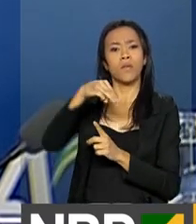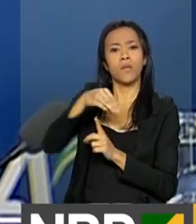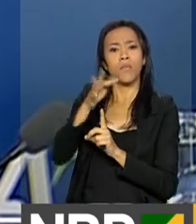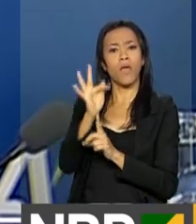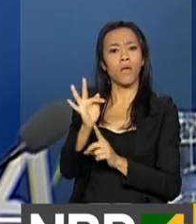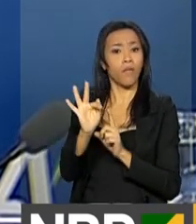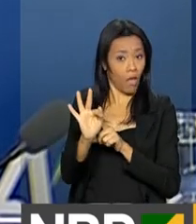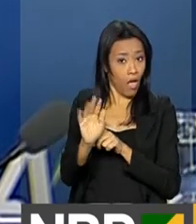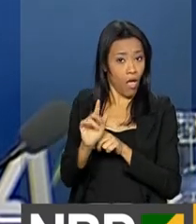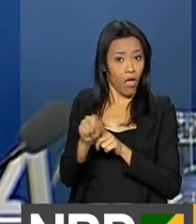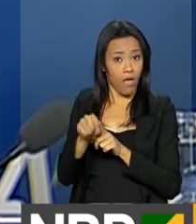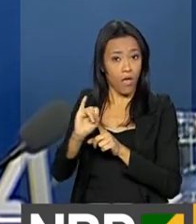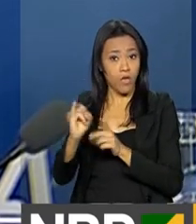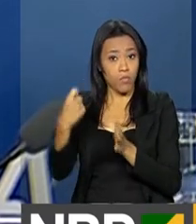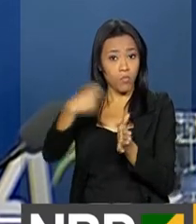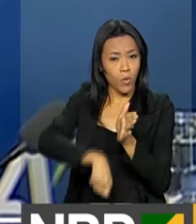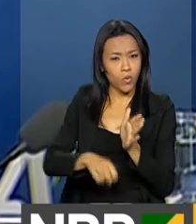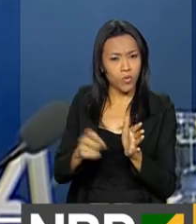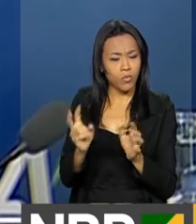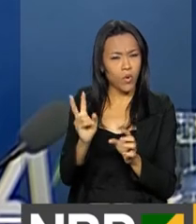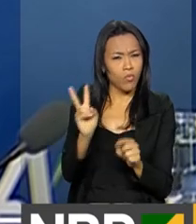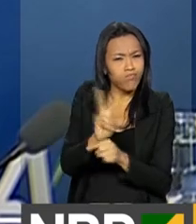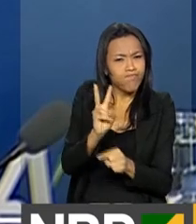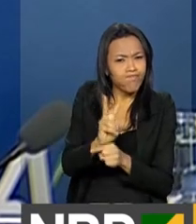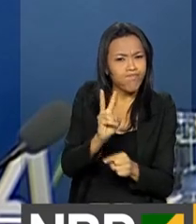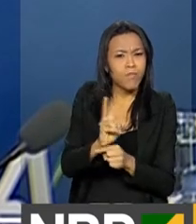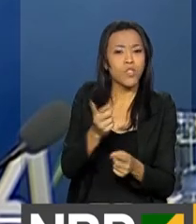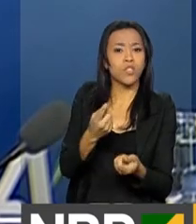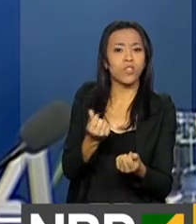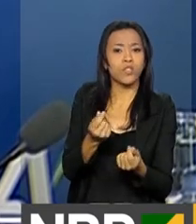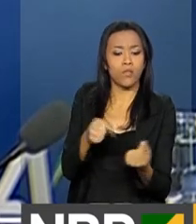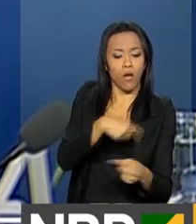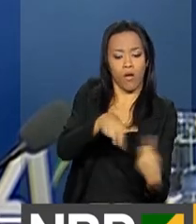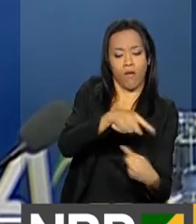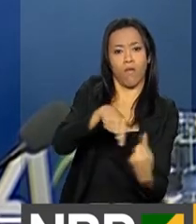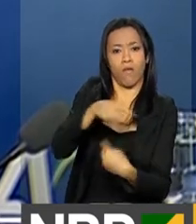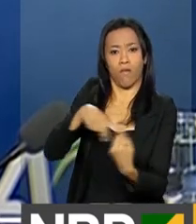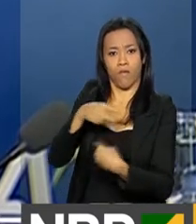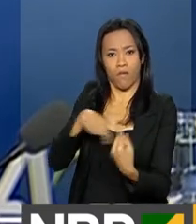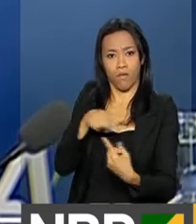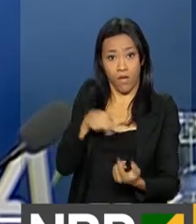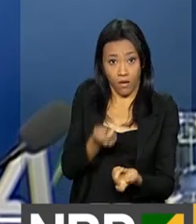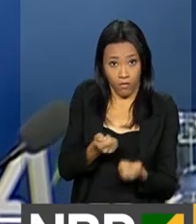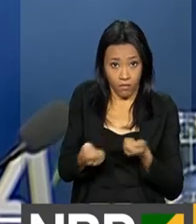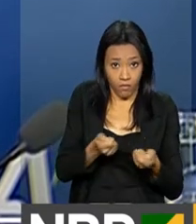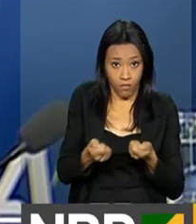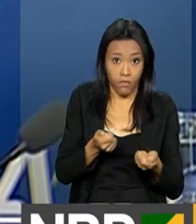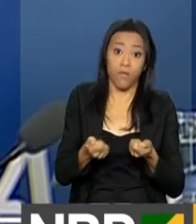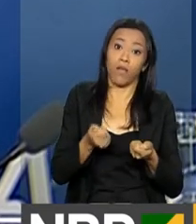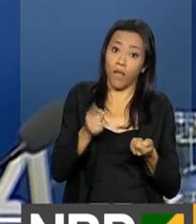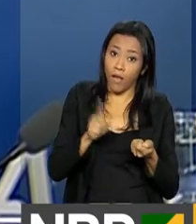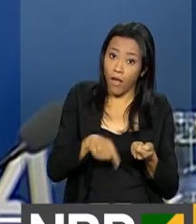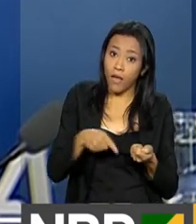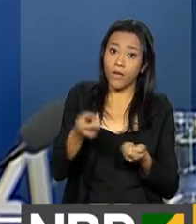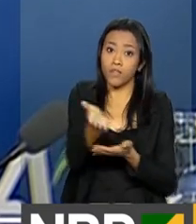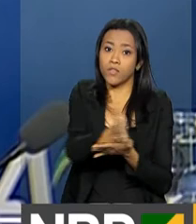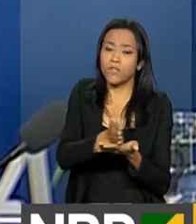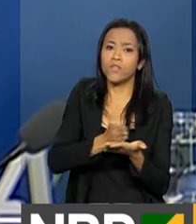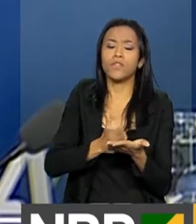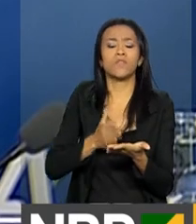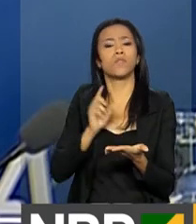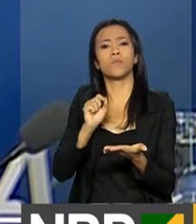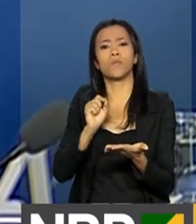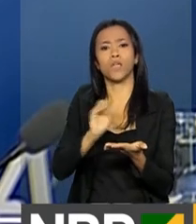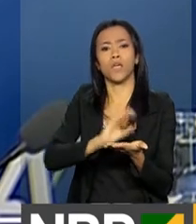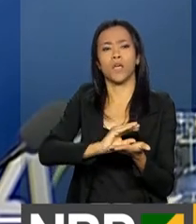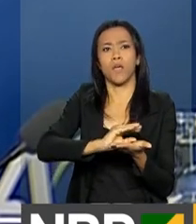foi um imposto provisório de movimentação financeira. E, como imposto, era partilhável pelos fundos de participação